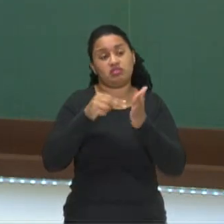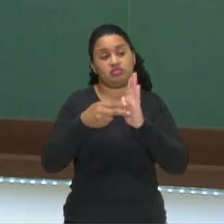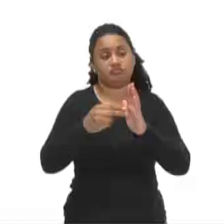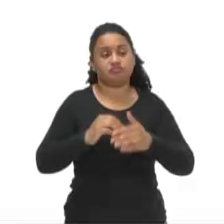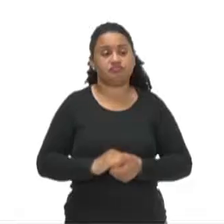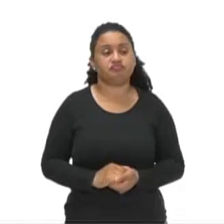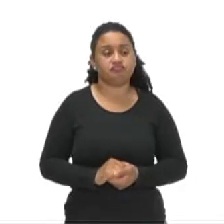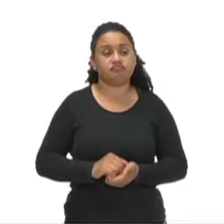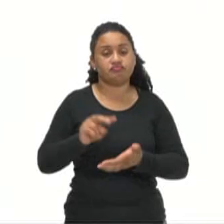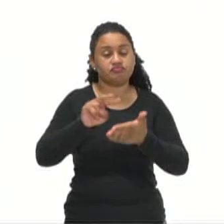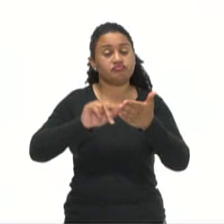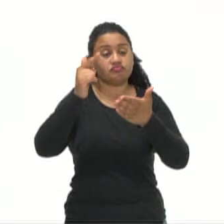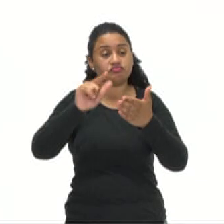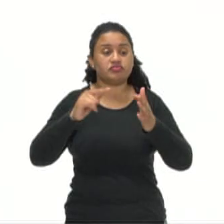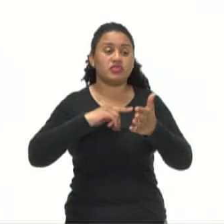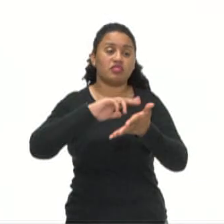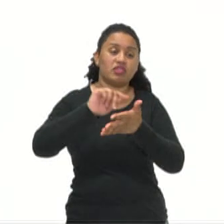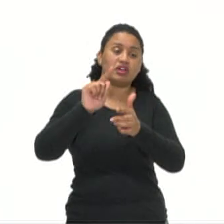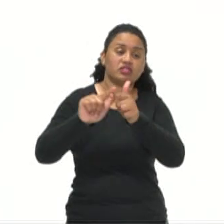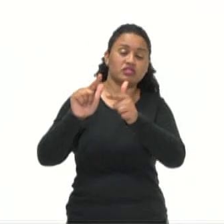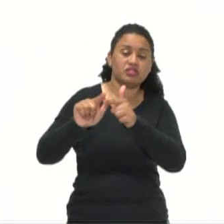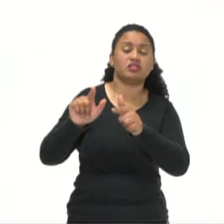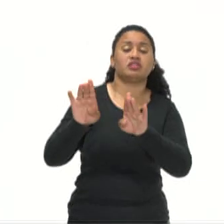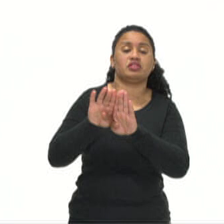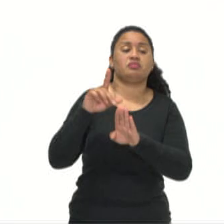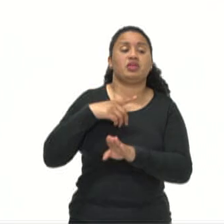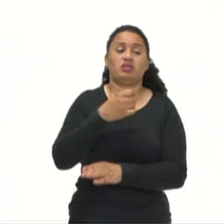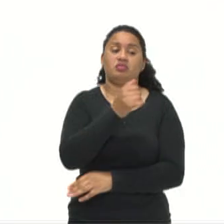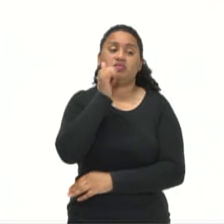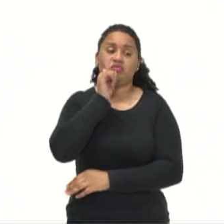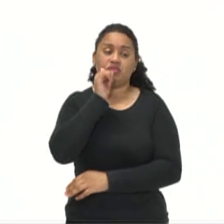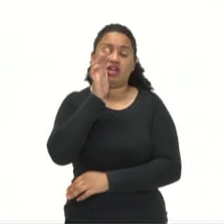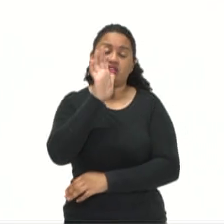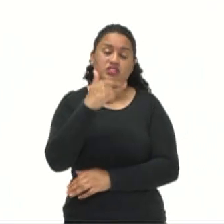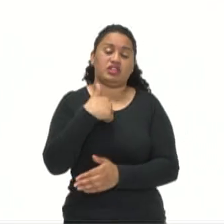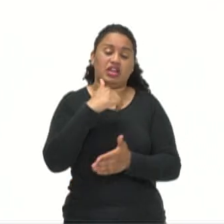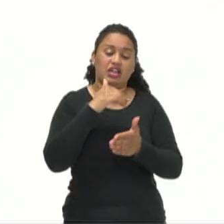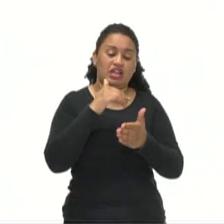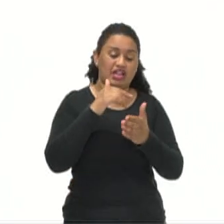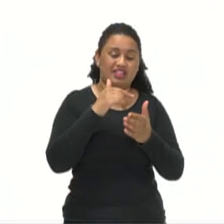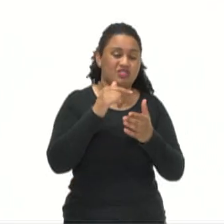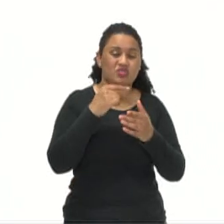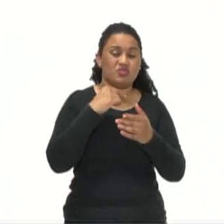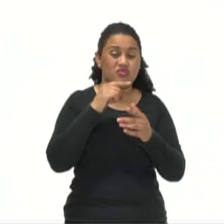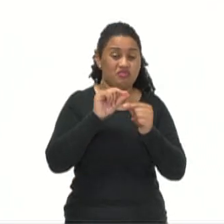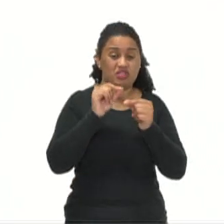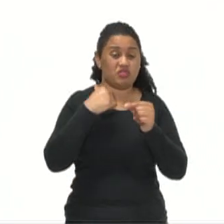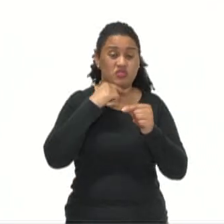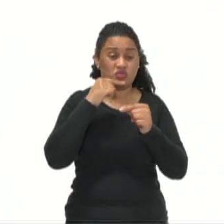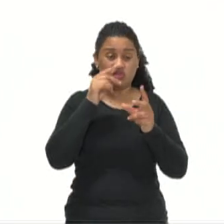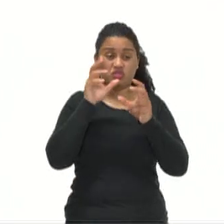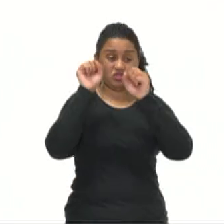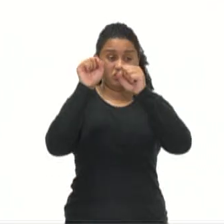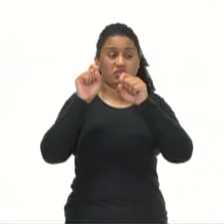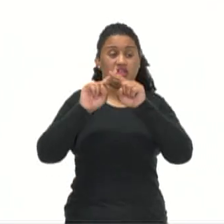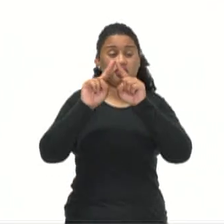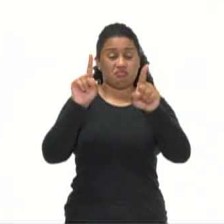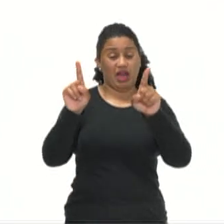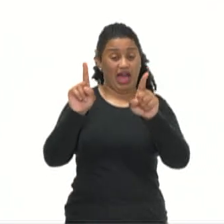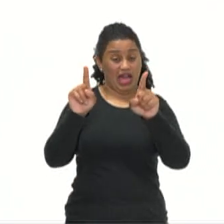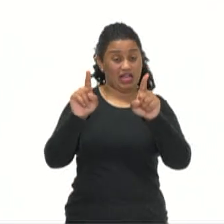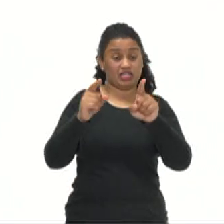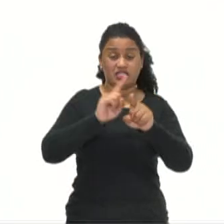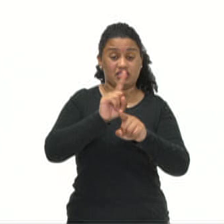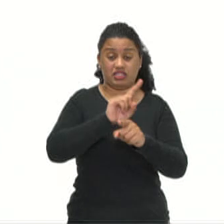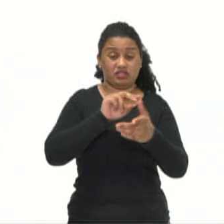Releia. Vários problemas e algumas mulheres já me tiraram o sono, mas não o feminino de cupim.